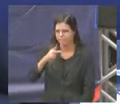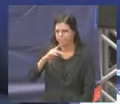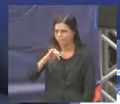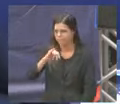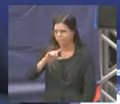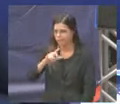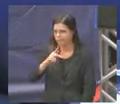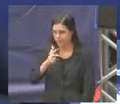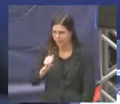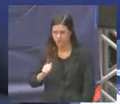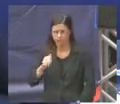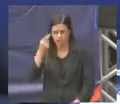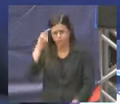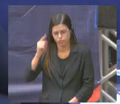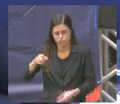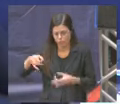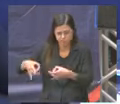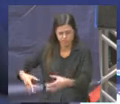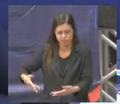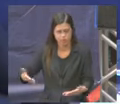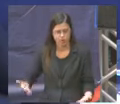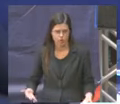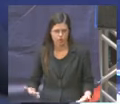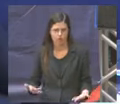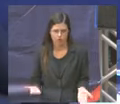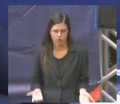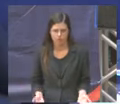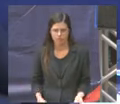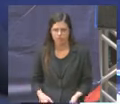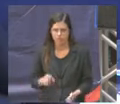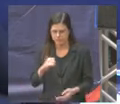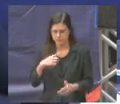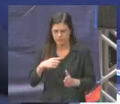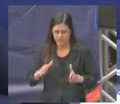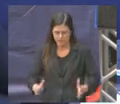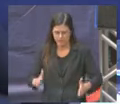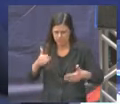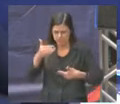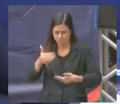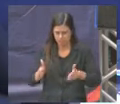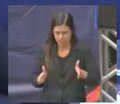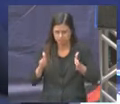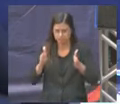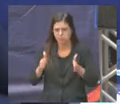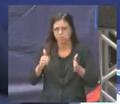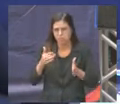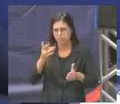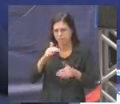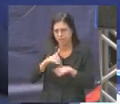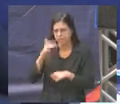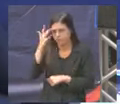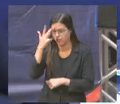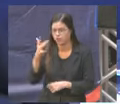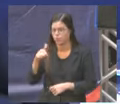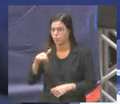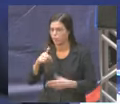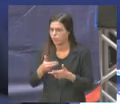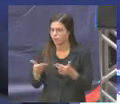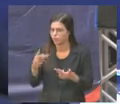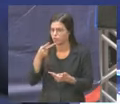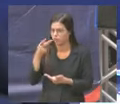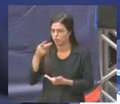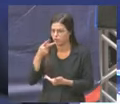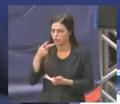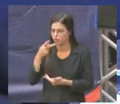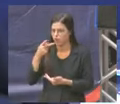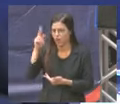você tem isso muito mais próximo de você, fica bastante fácil. Mas eu, assim, tem uma parada que você fala que é muito interessante, que me lembra a fala do